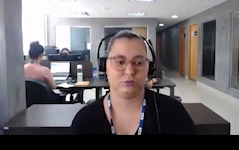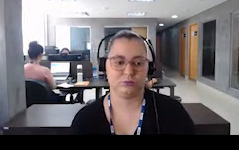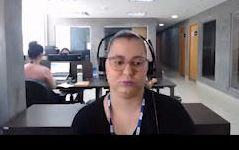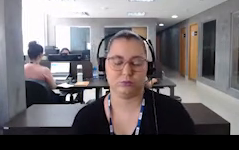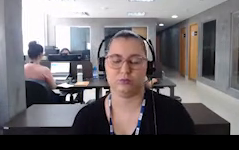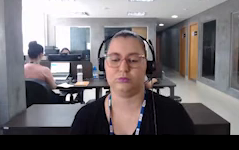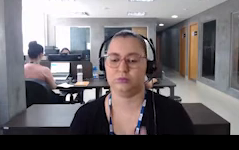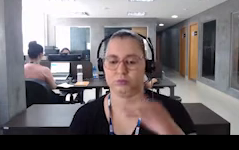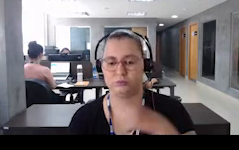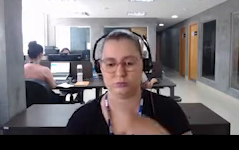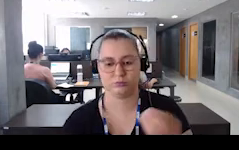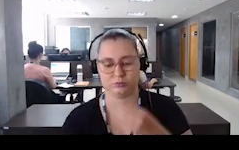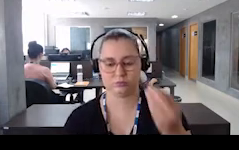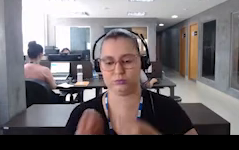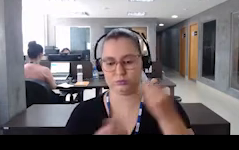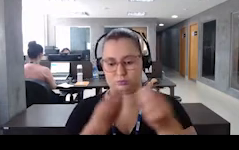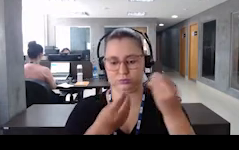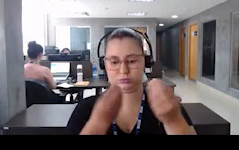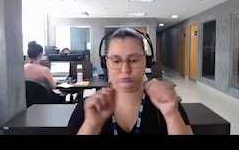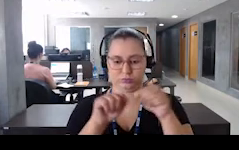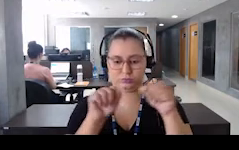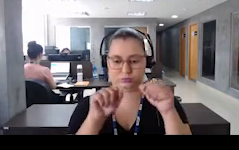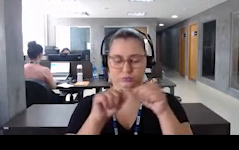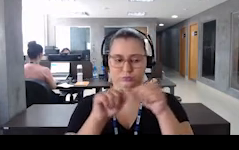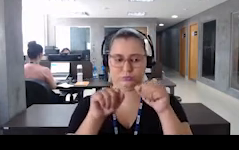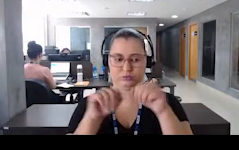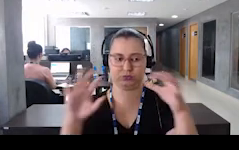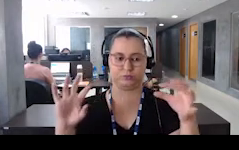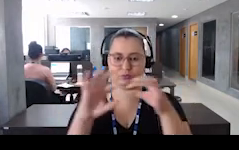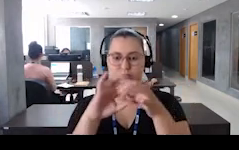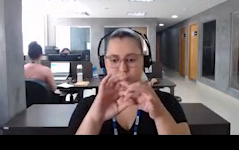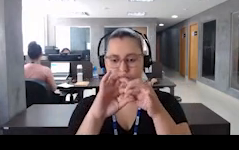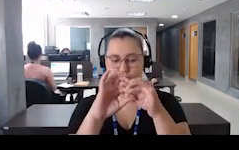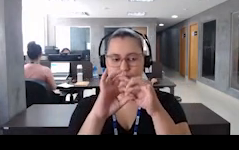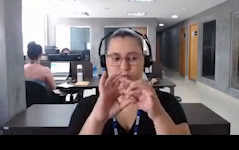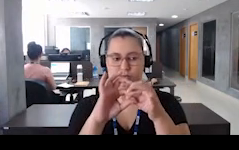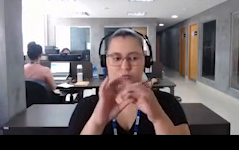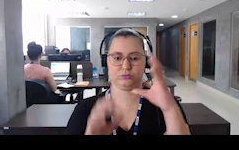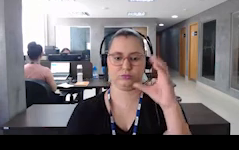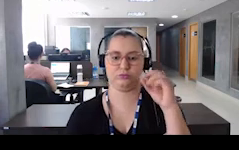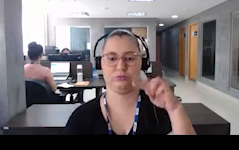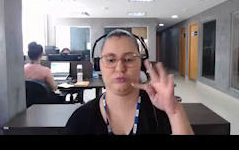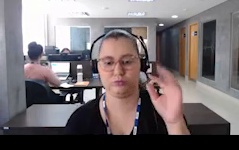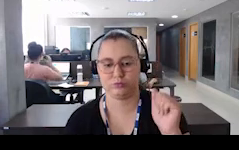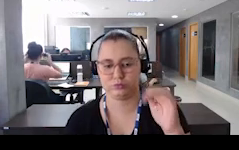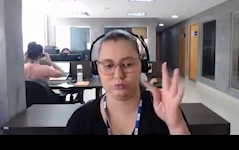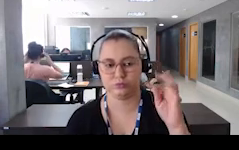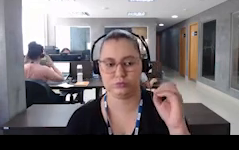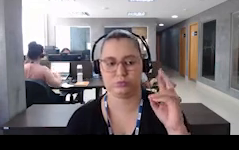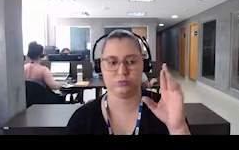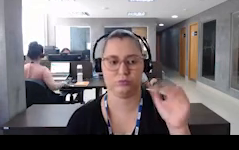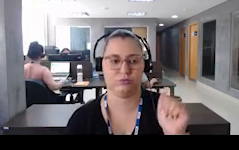ligação usando esse dispositivo, que a gente vai precisar para poder fazer a próxima situação de aprendizagem. Vou colocar